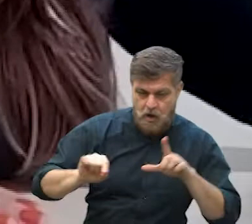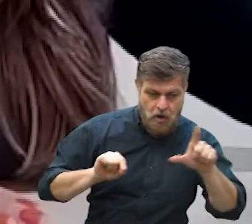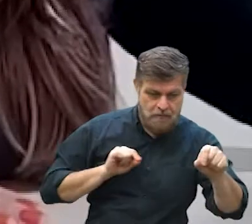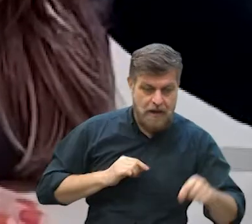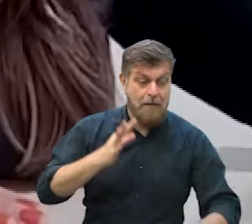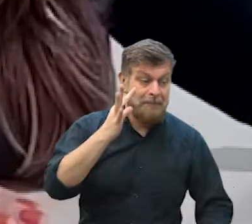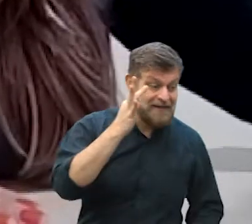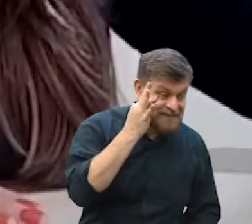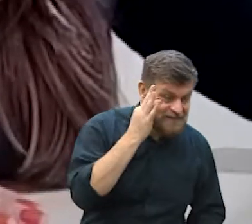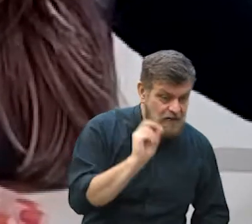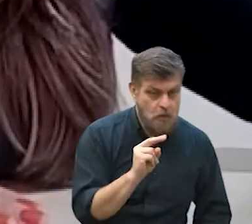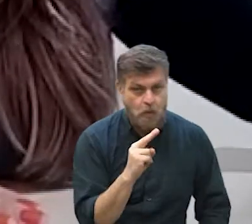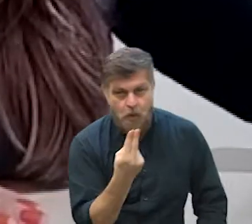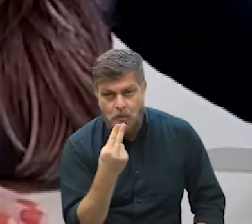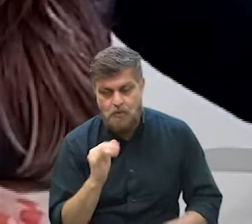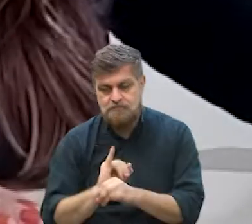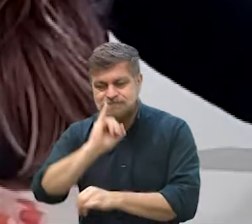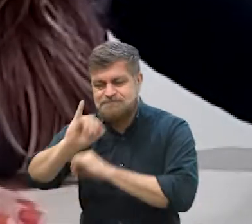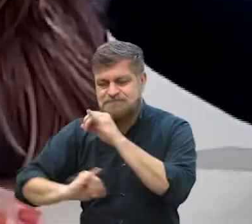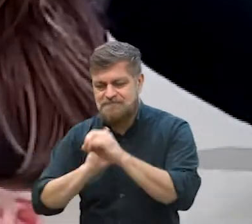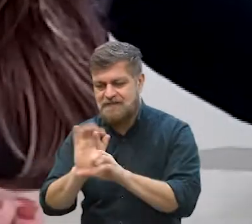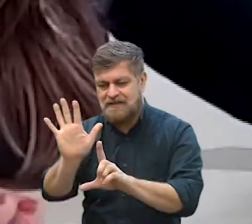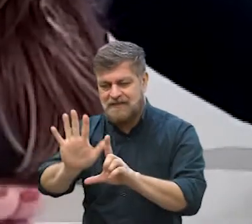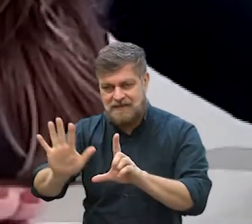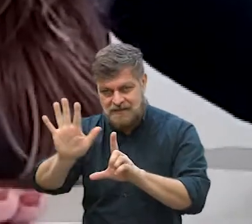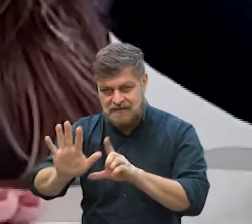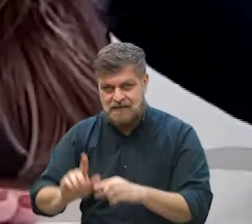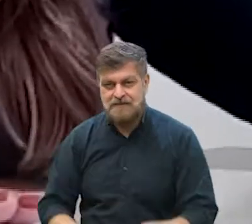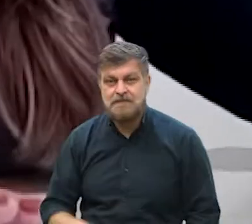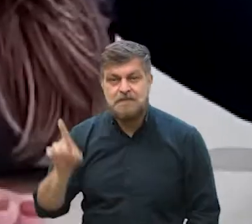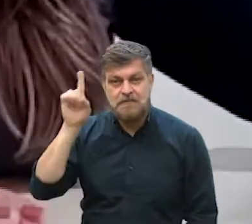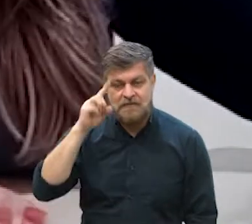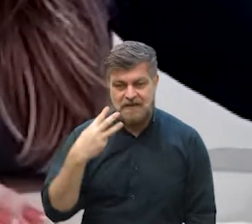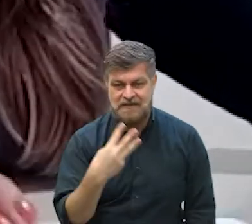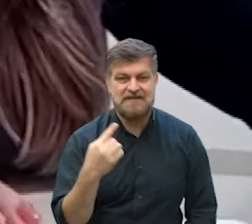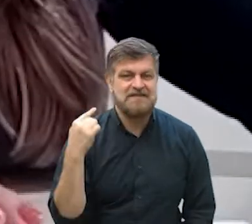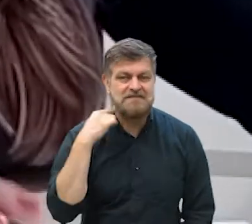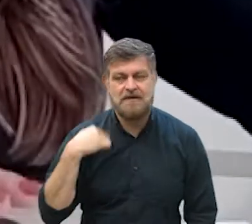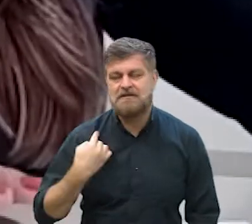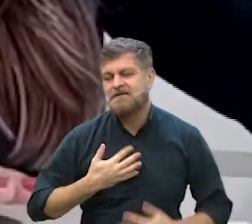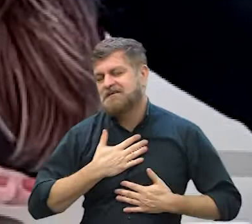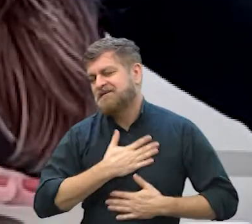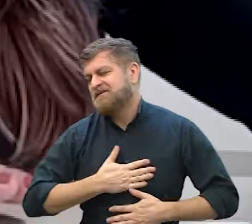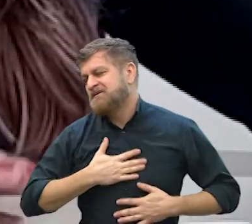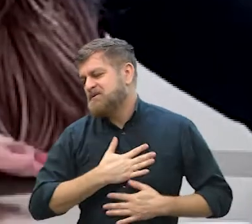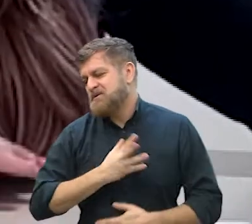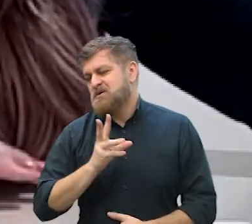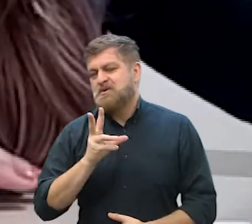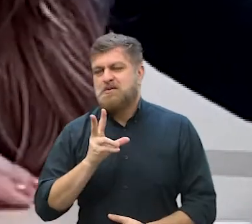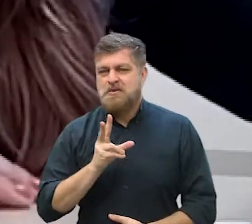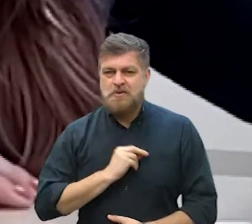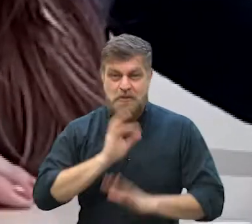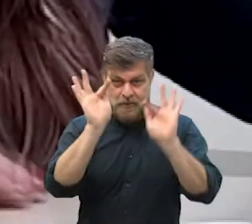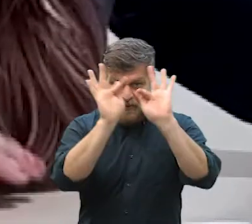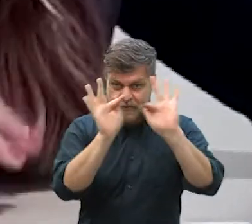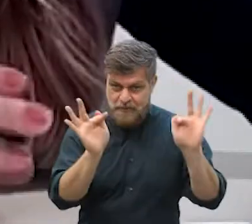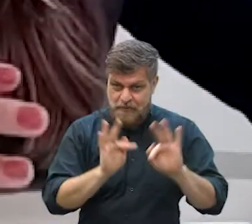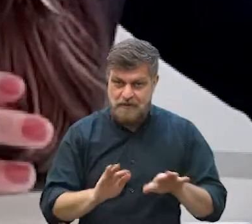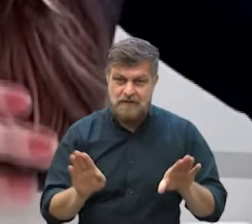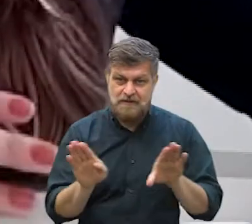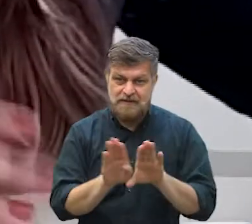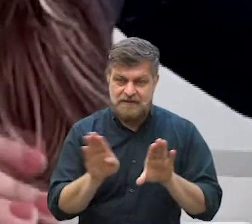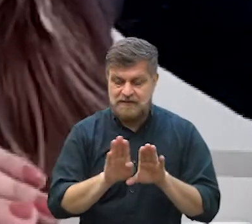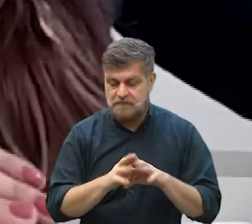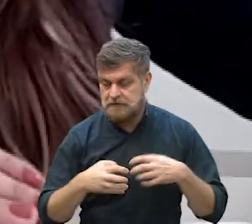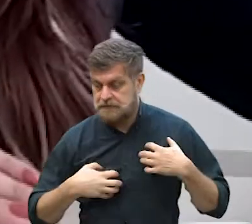ou presencial. E aí, no dia 3 de maio, as aulas retornaram. A gente ficou muito feliz, claro que, assim, ao mesmo tempo, é um